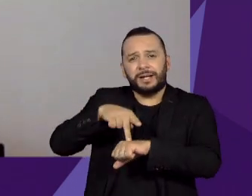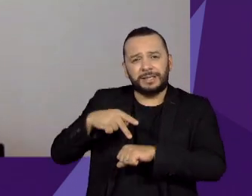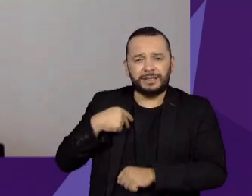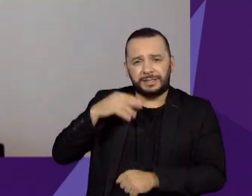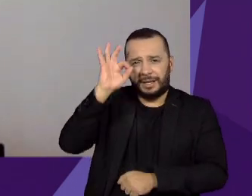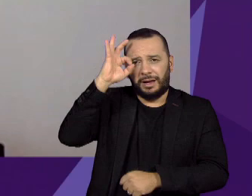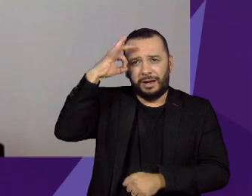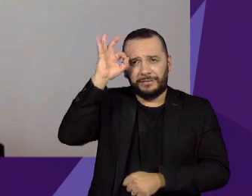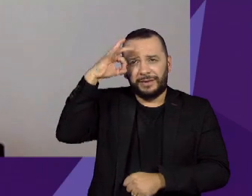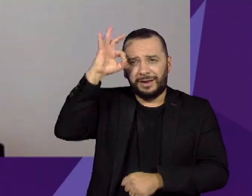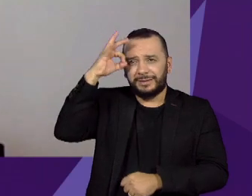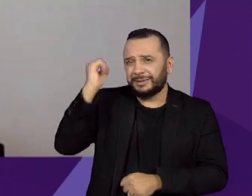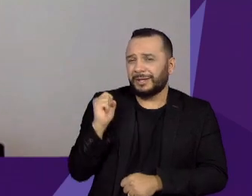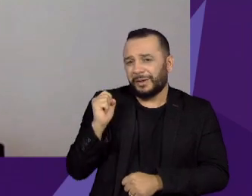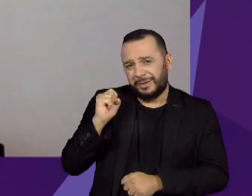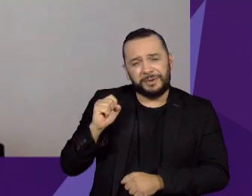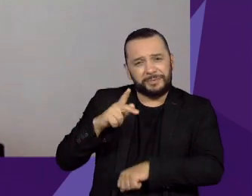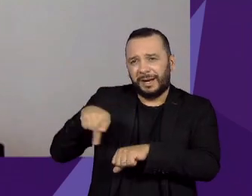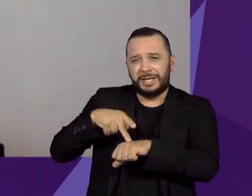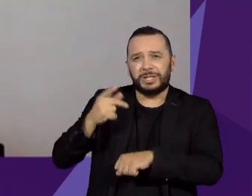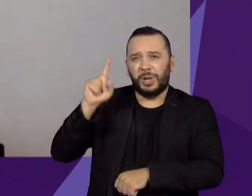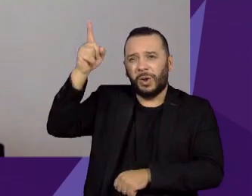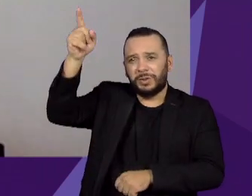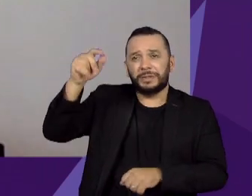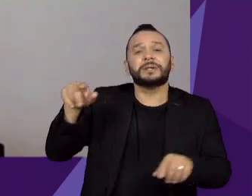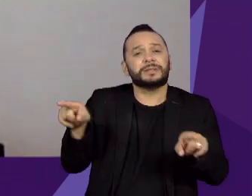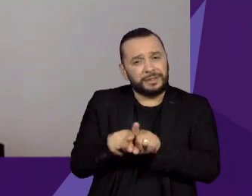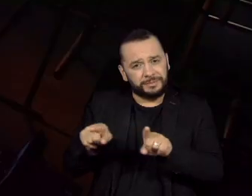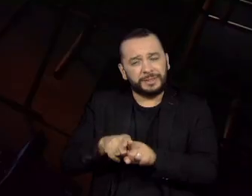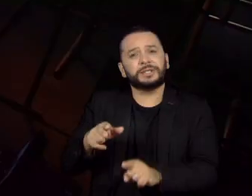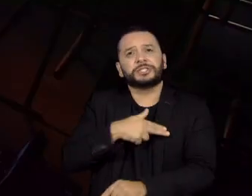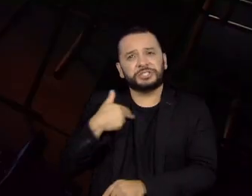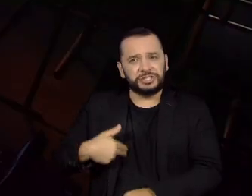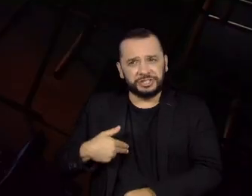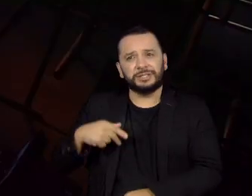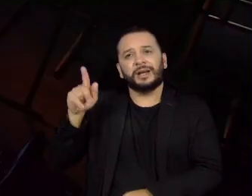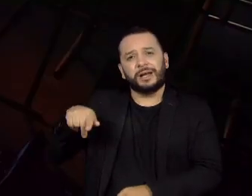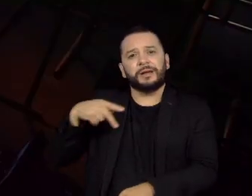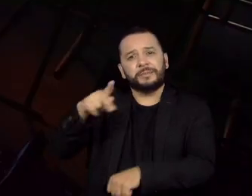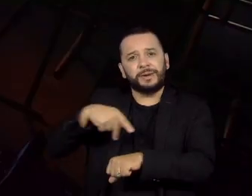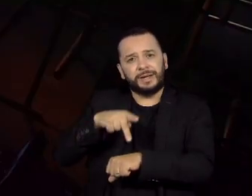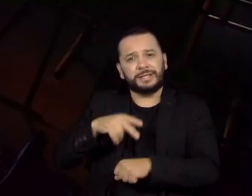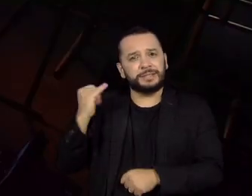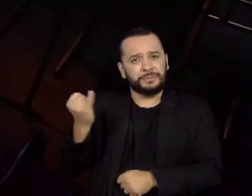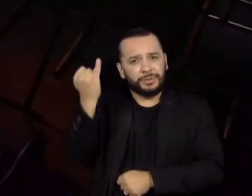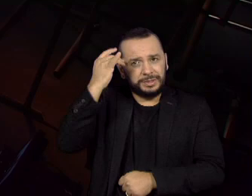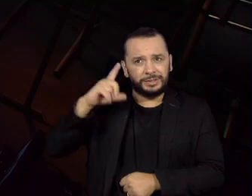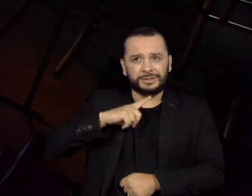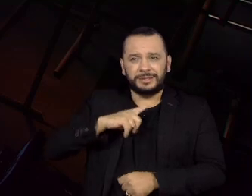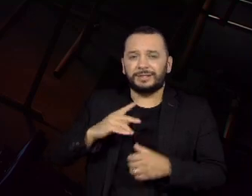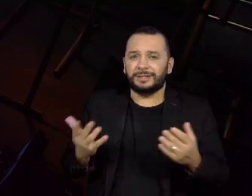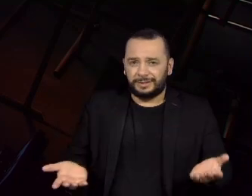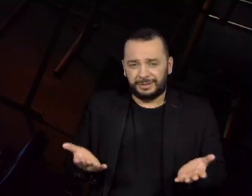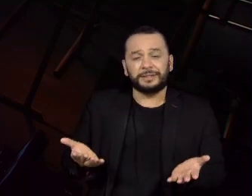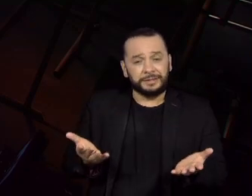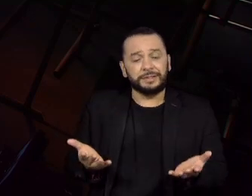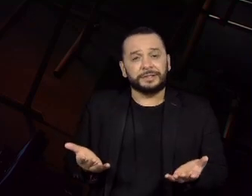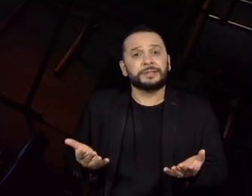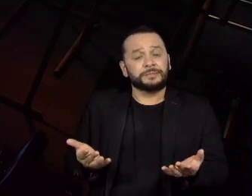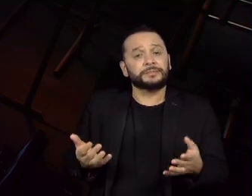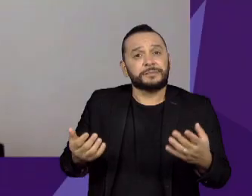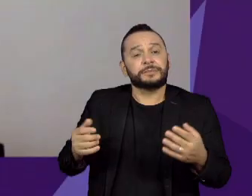mais um país da importância geopolítica como a China. Eu consegui trazer a última carga de material